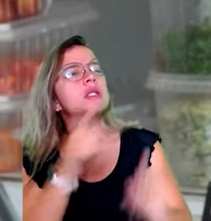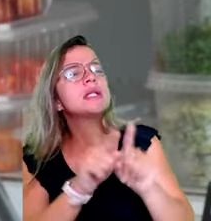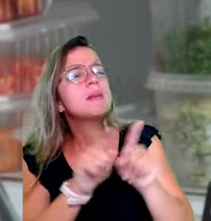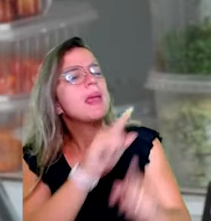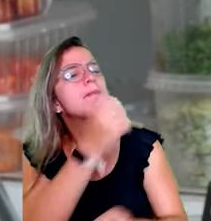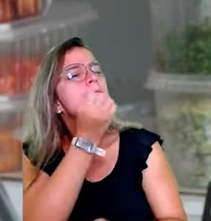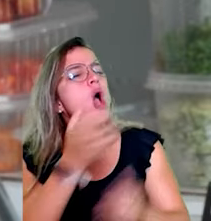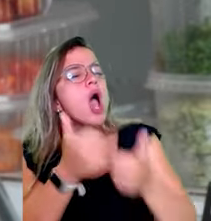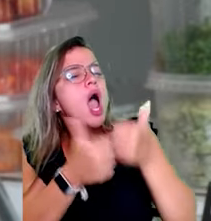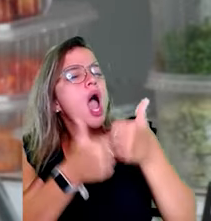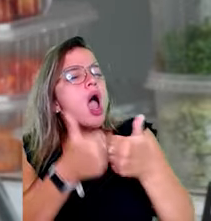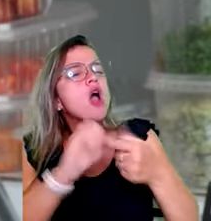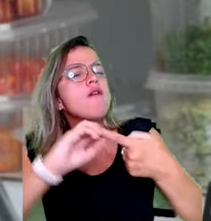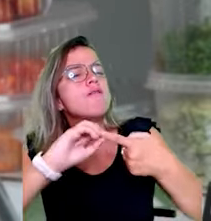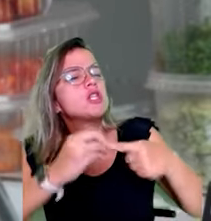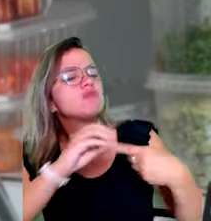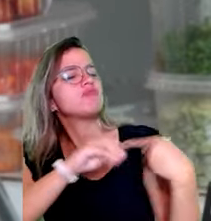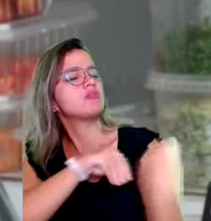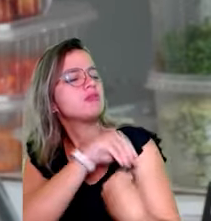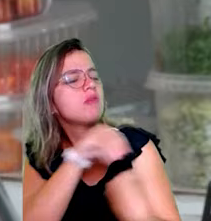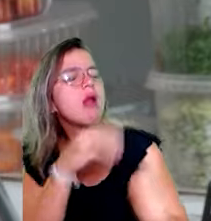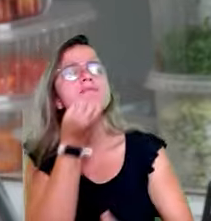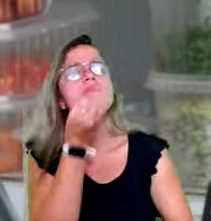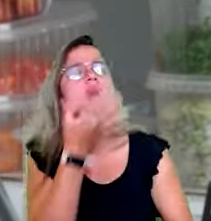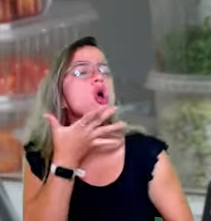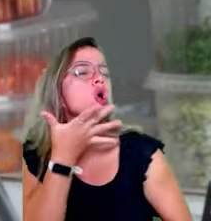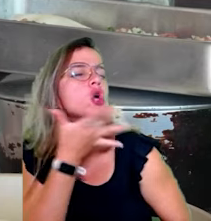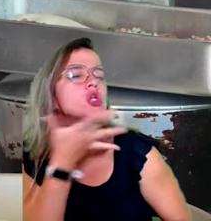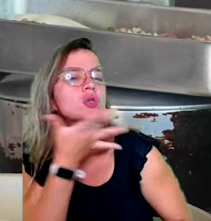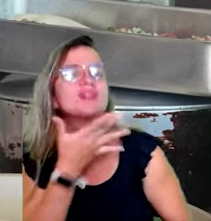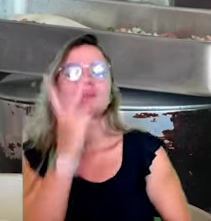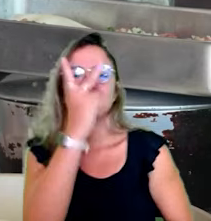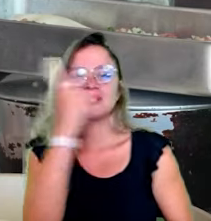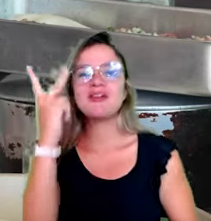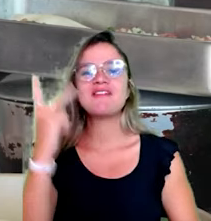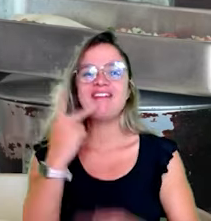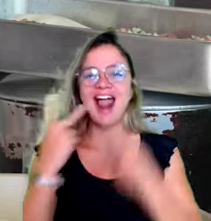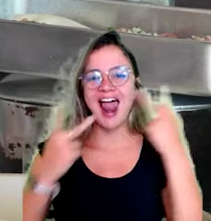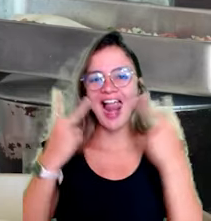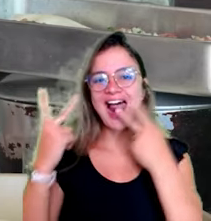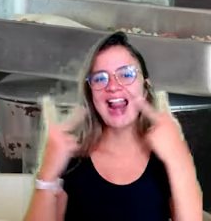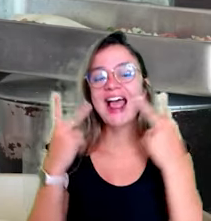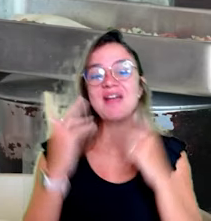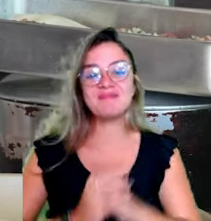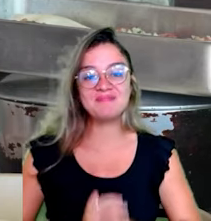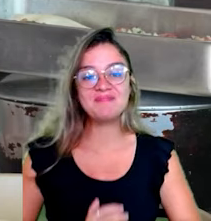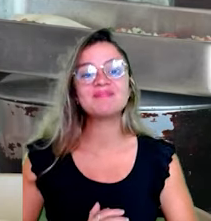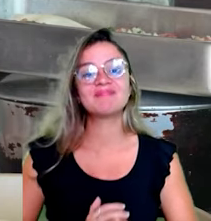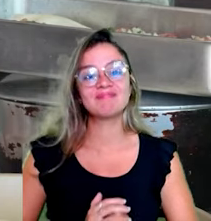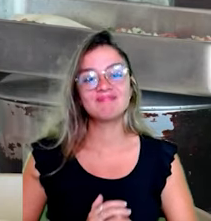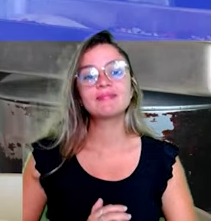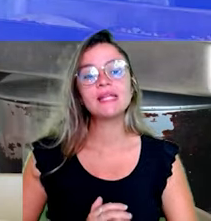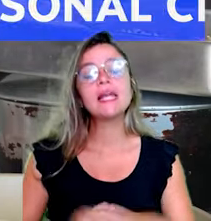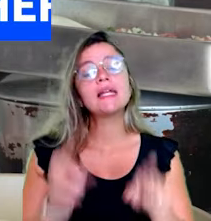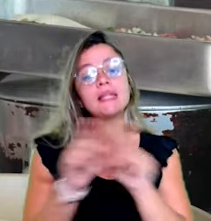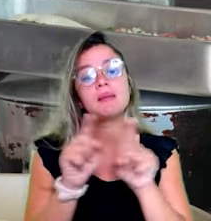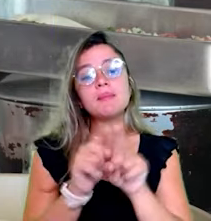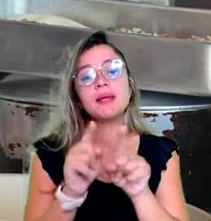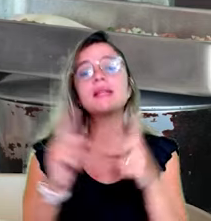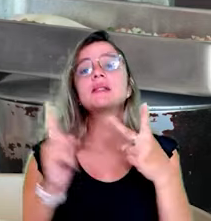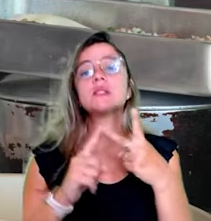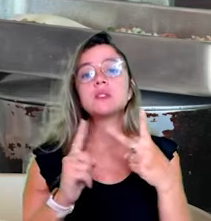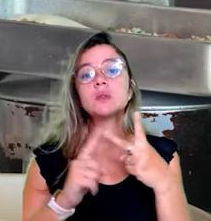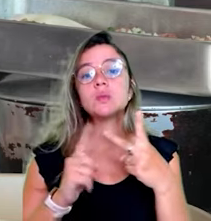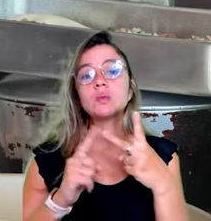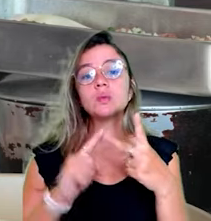que não são os mais pedidos, mas são os mais comentados. E essa parte entra meu outro objetivo também, que é o personal